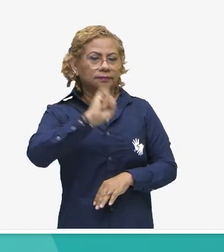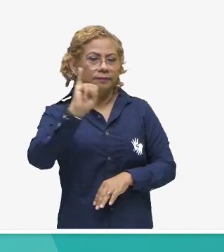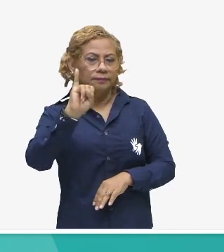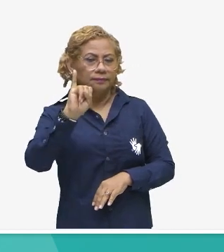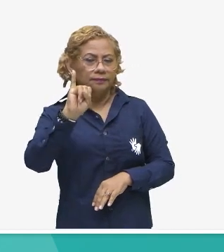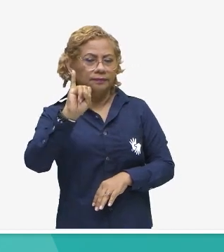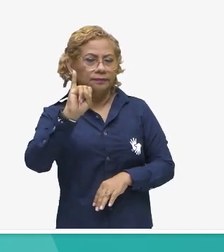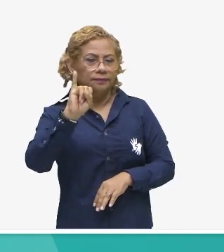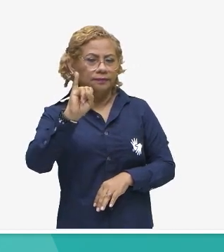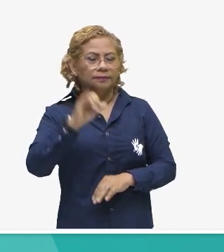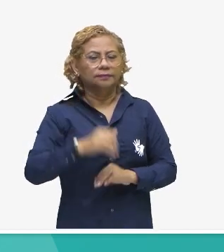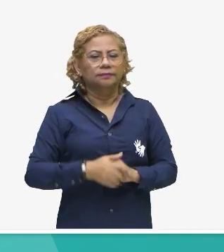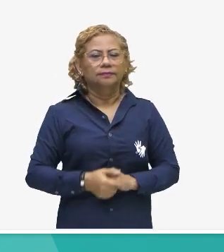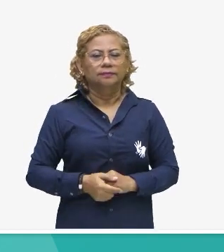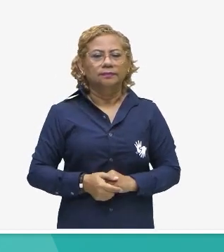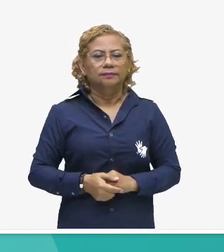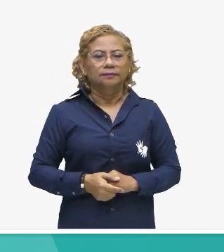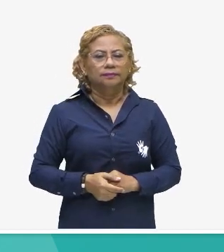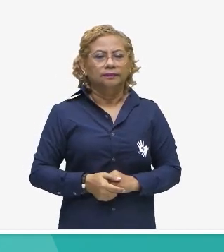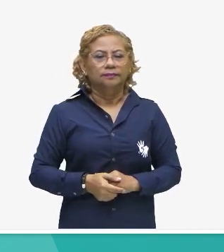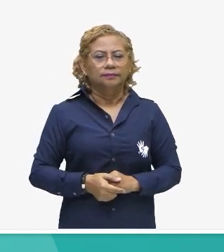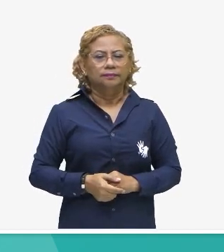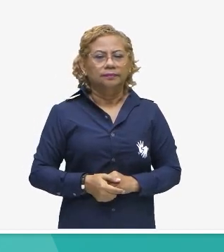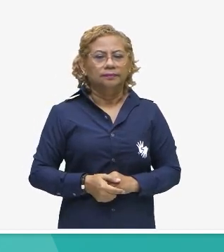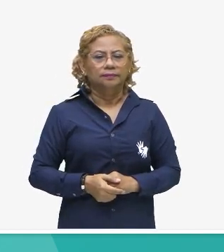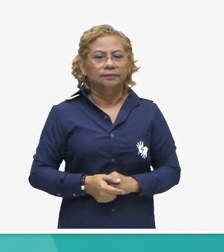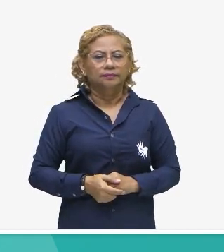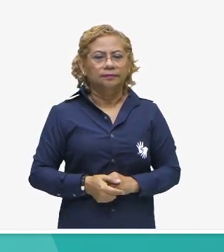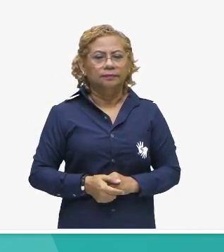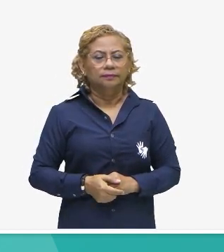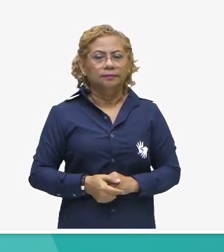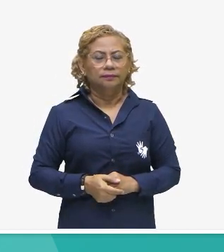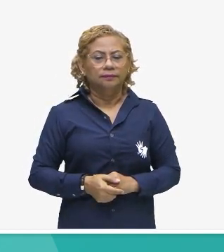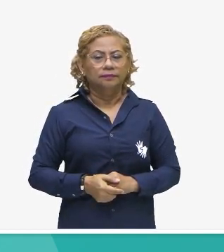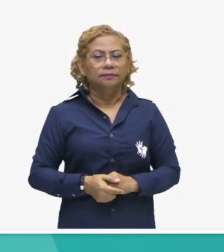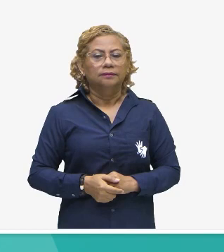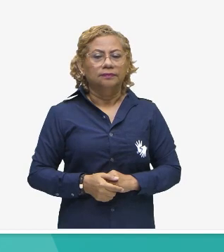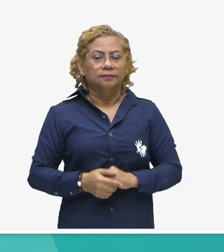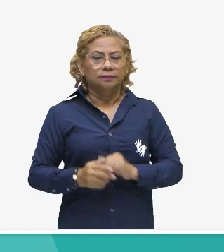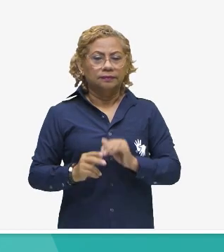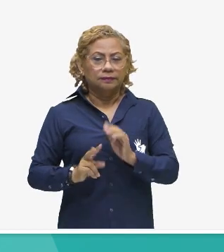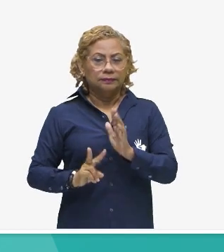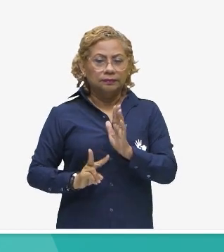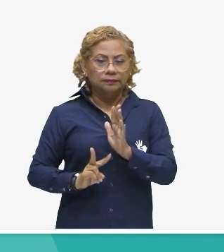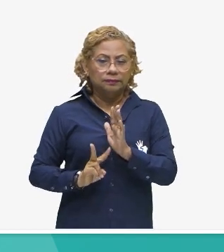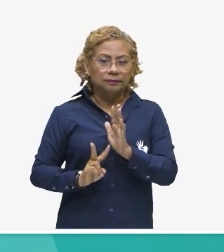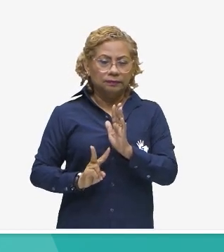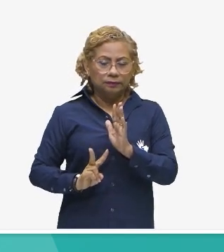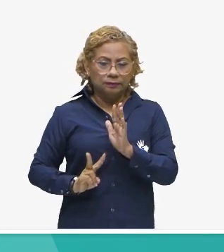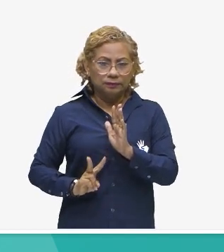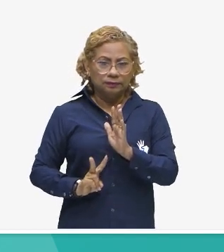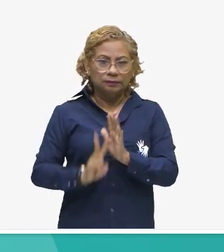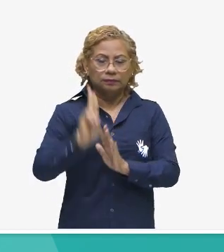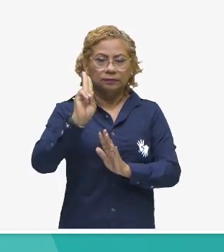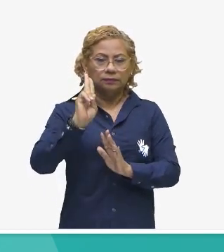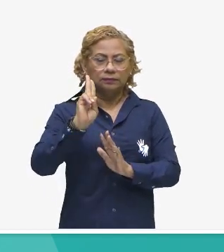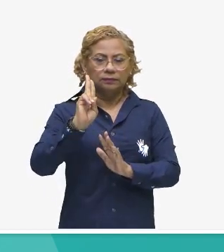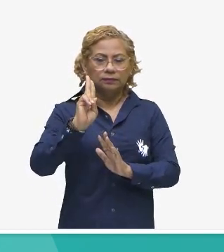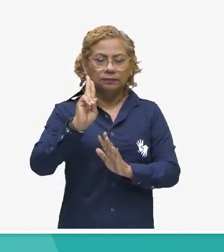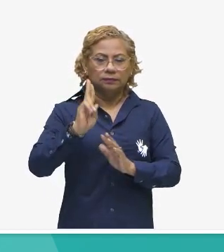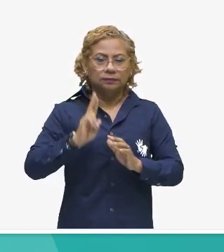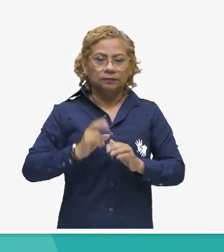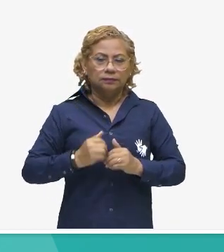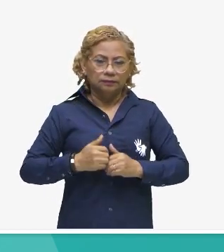eu abrir, primeiro vou abrir a barriga da ave, encontrarei uma centena de ovos. Então, tem